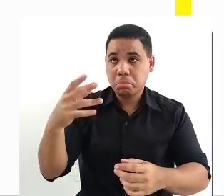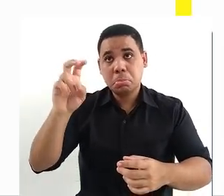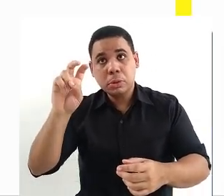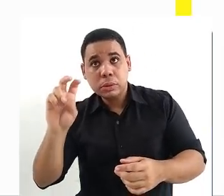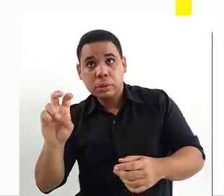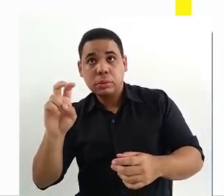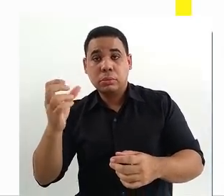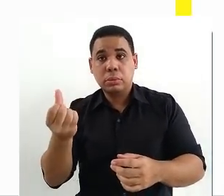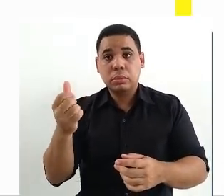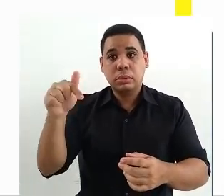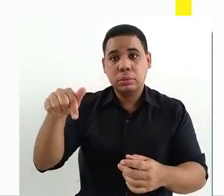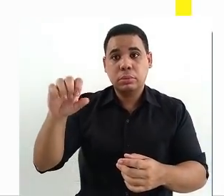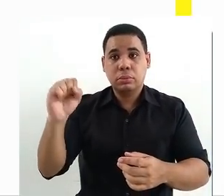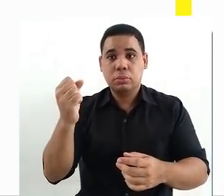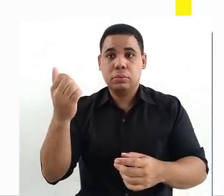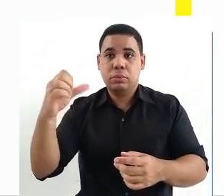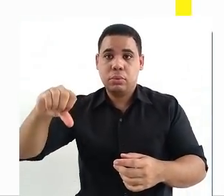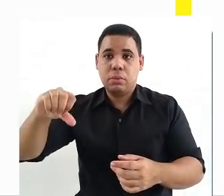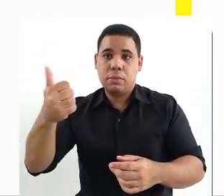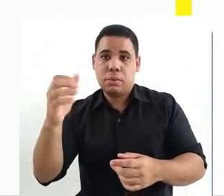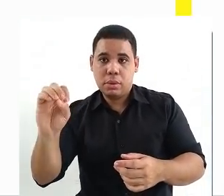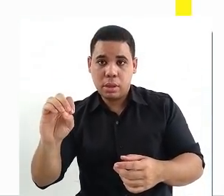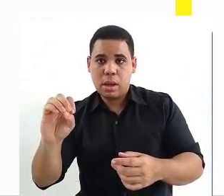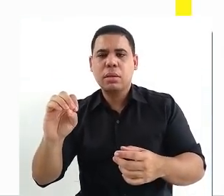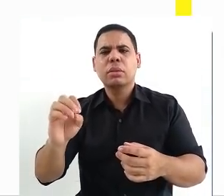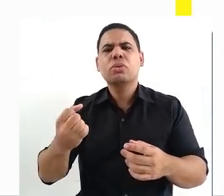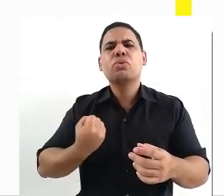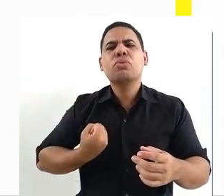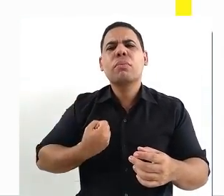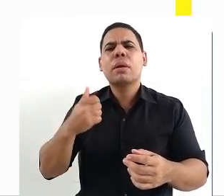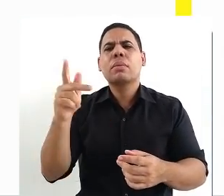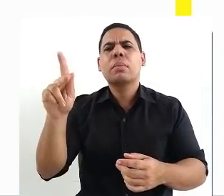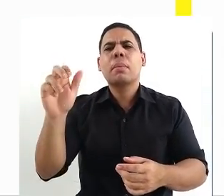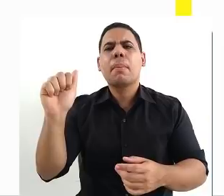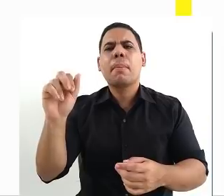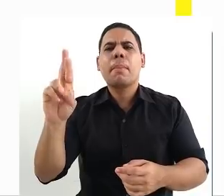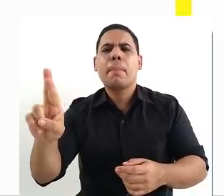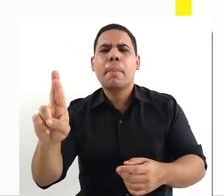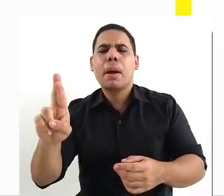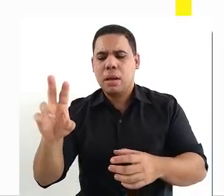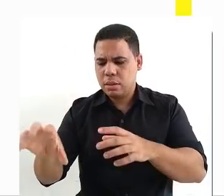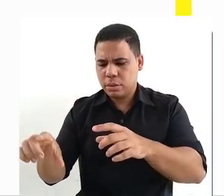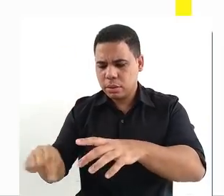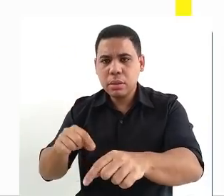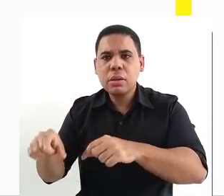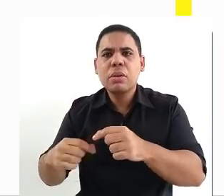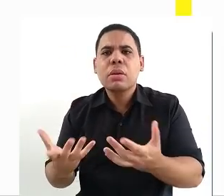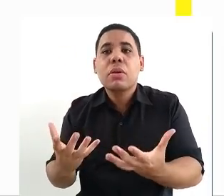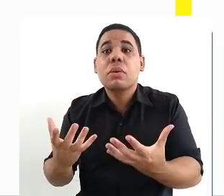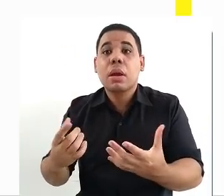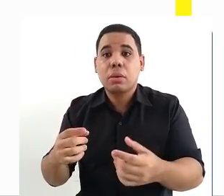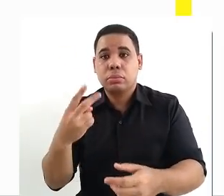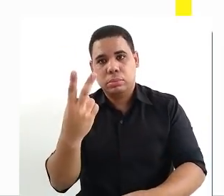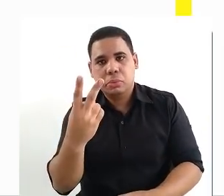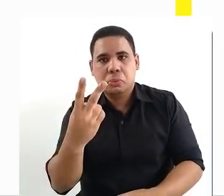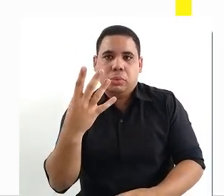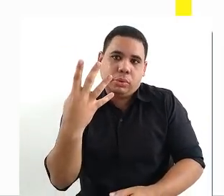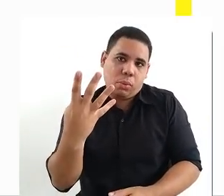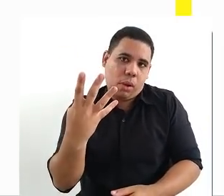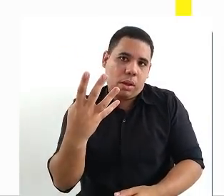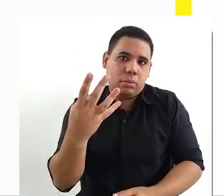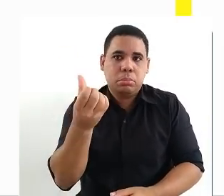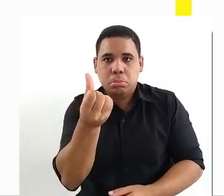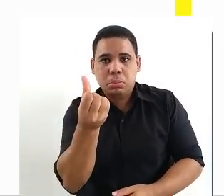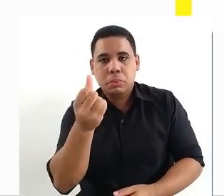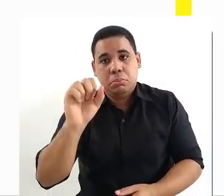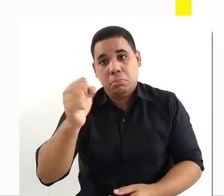tem o número 1, 2, 3, 4, 5, 6, 7, 8, 9, 10. Quais são os números pares que